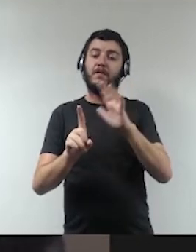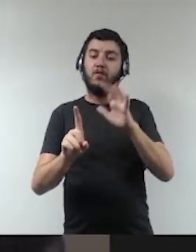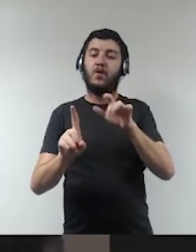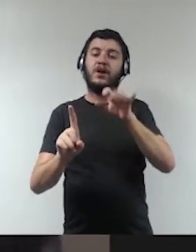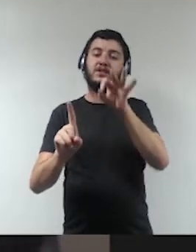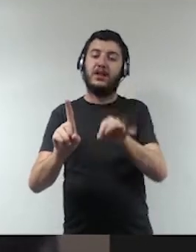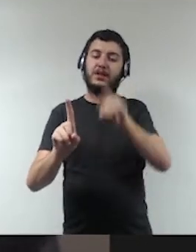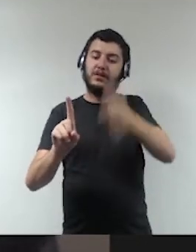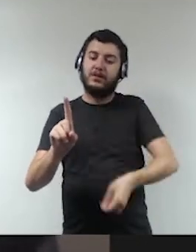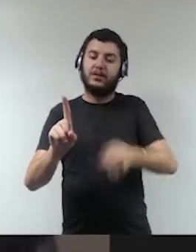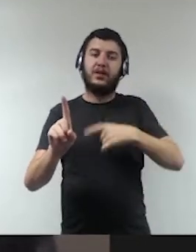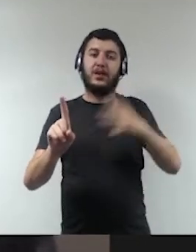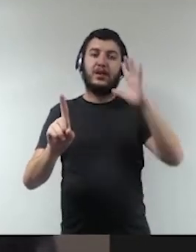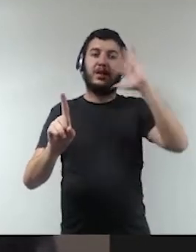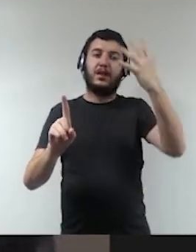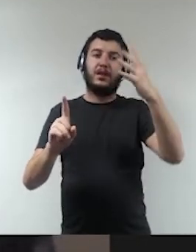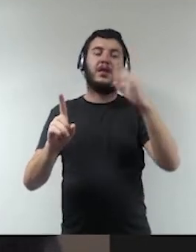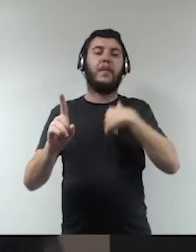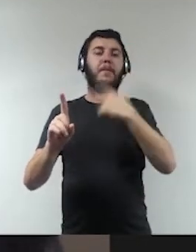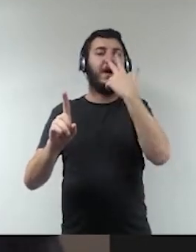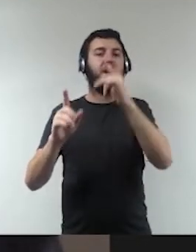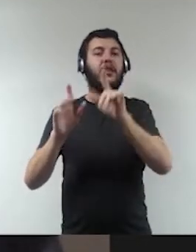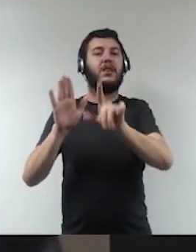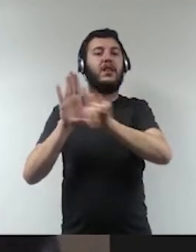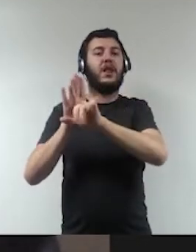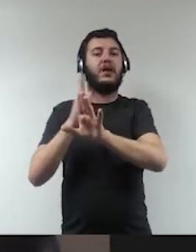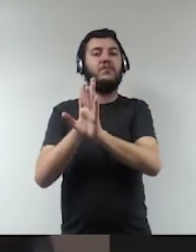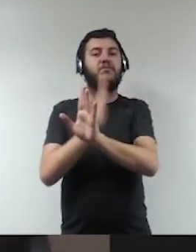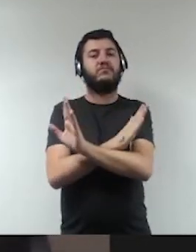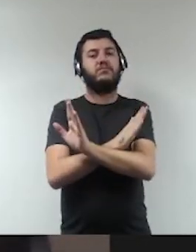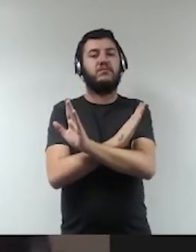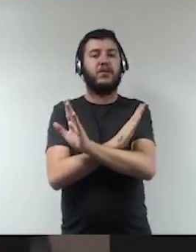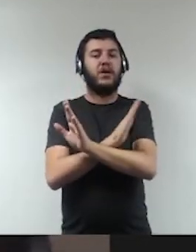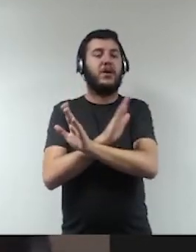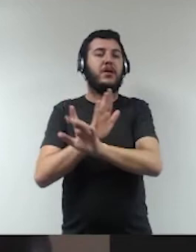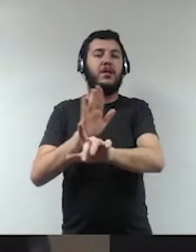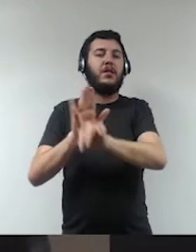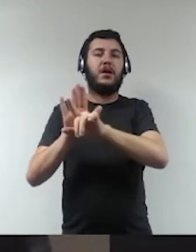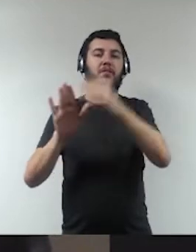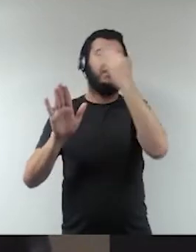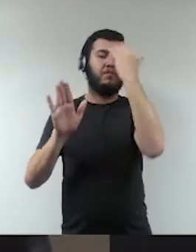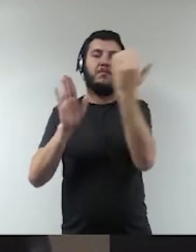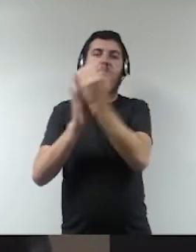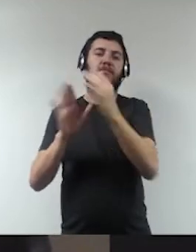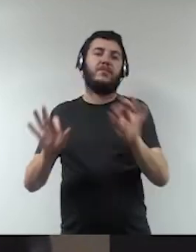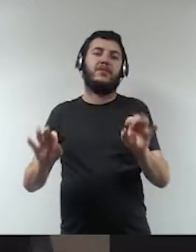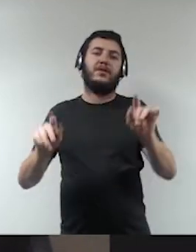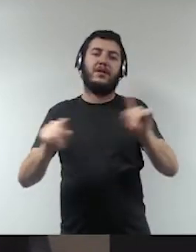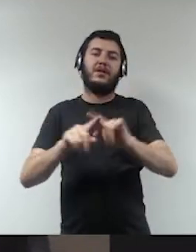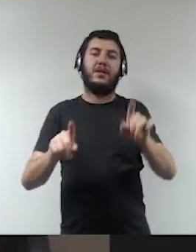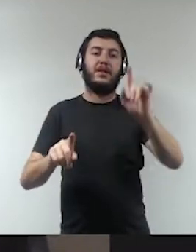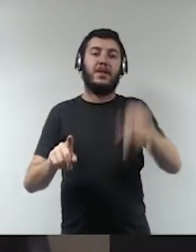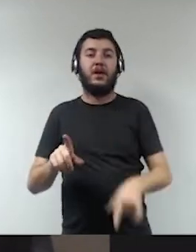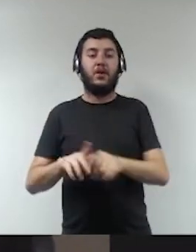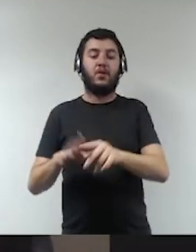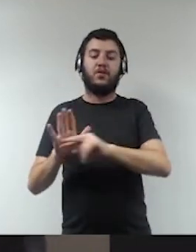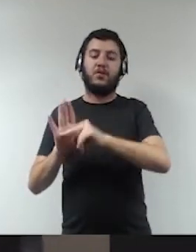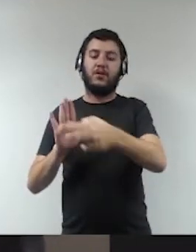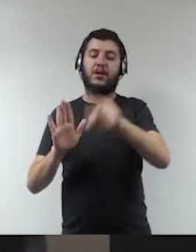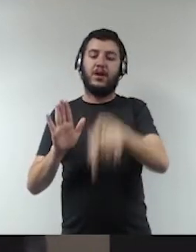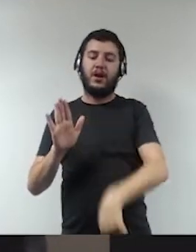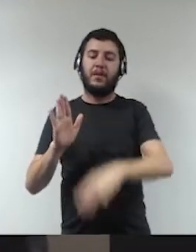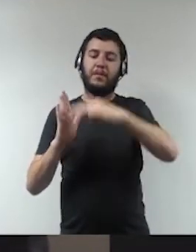ponto principal e o ponto mais perigoso da utilização do consequencialismo como método